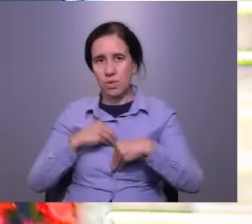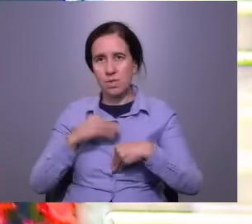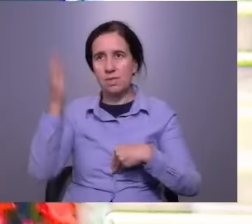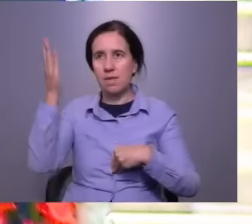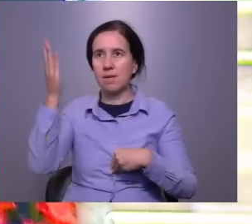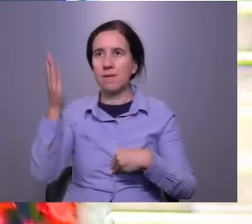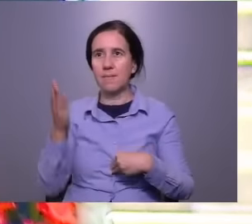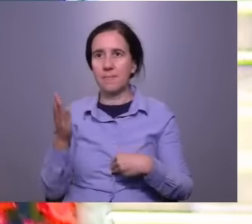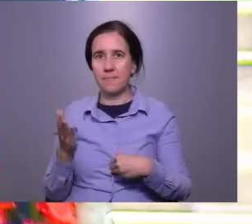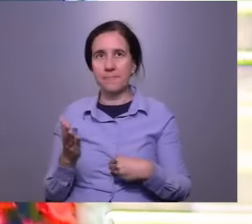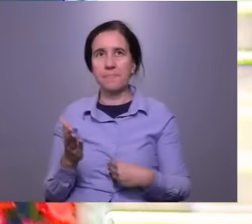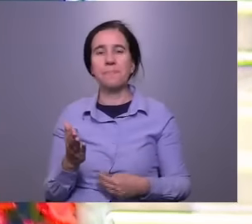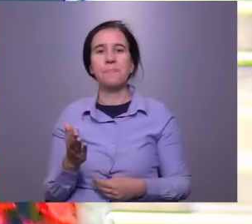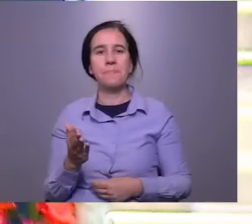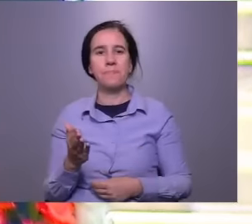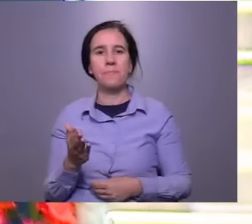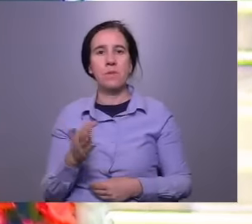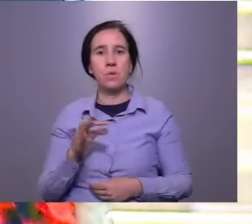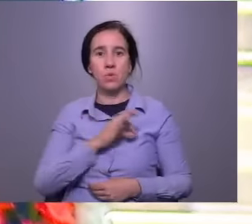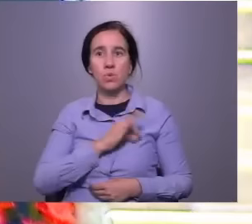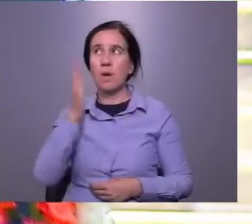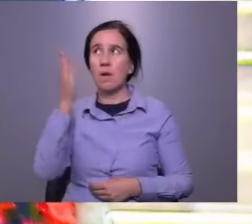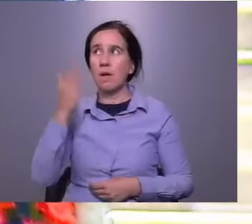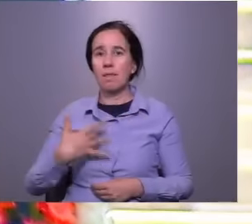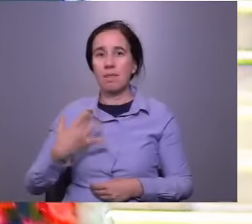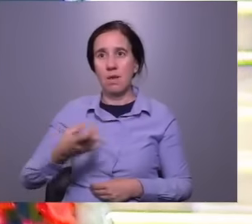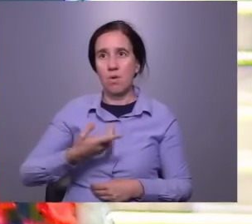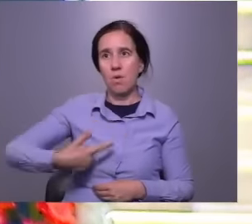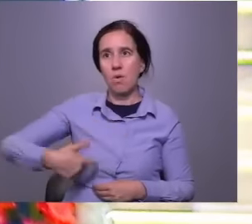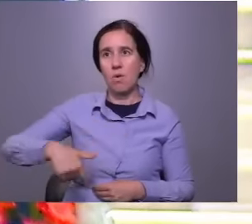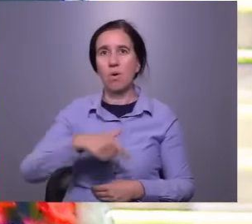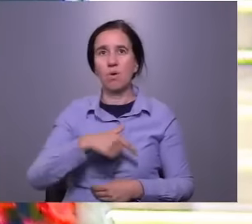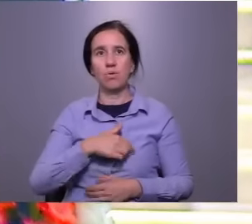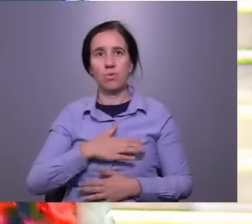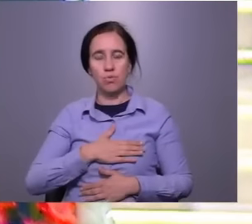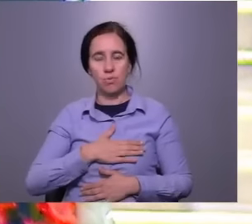que na vossa misericórdia partiram deste mundo.